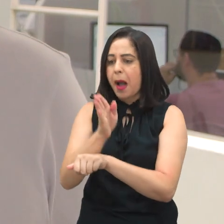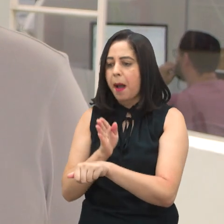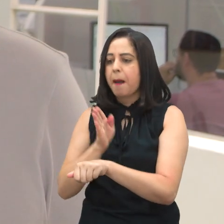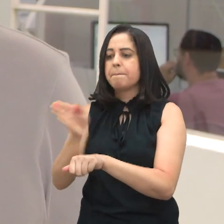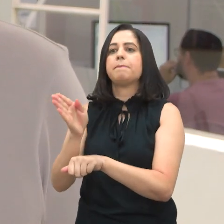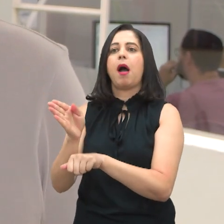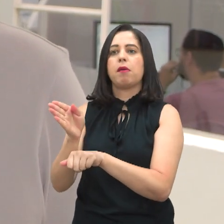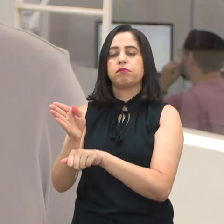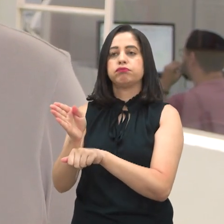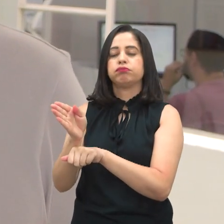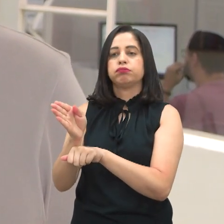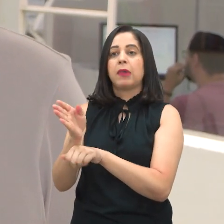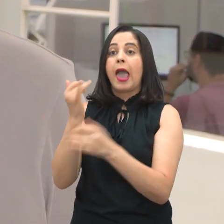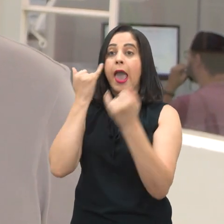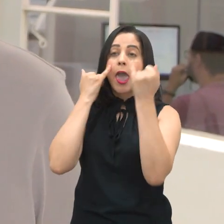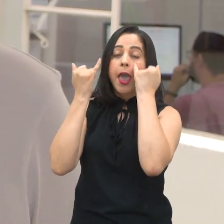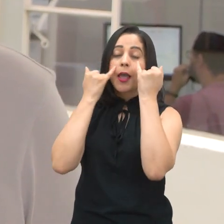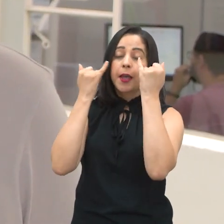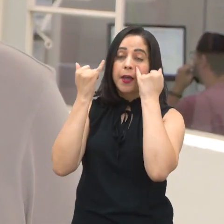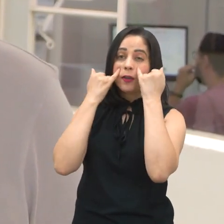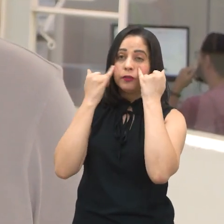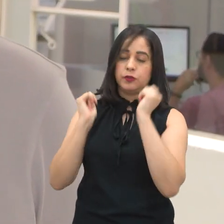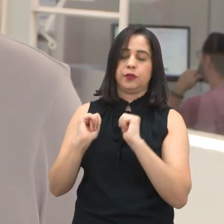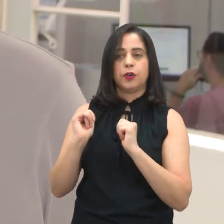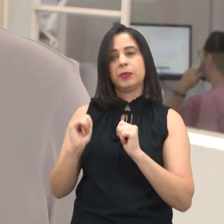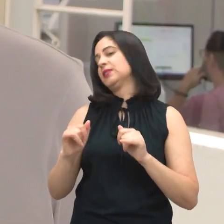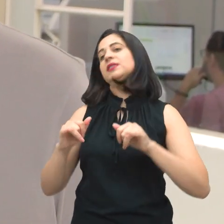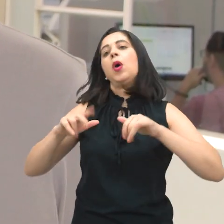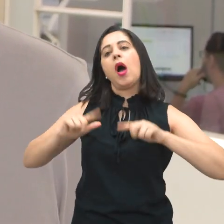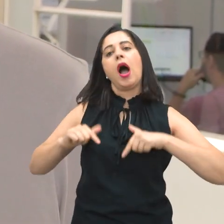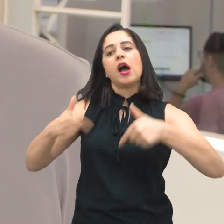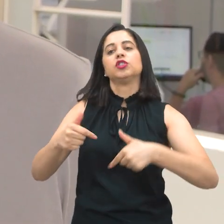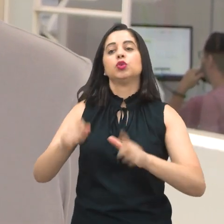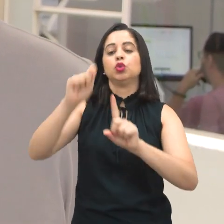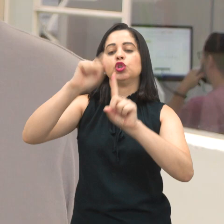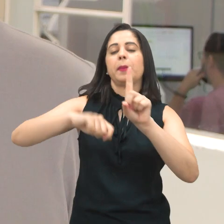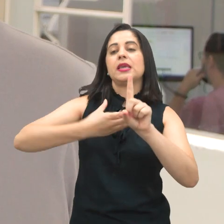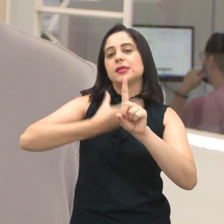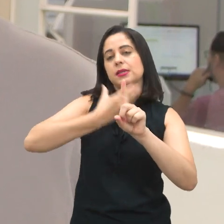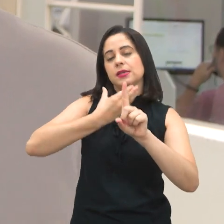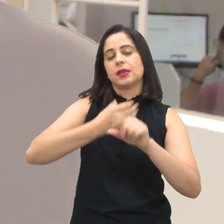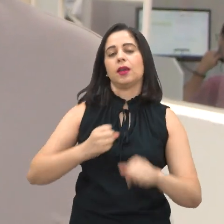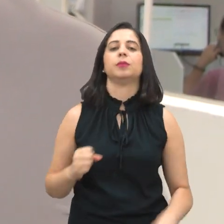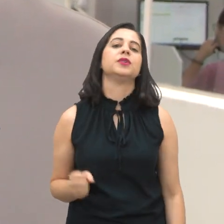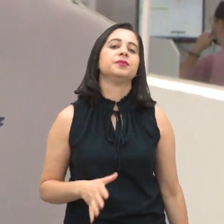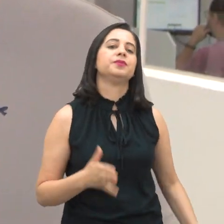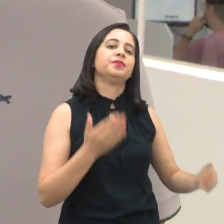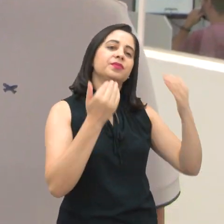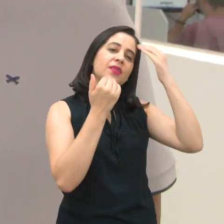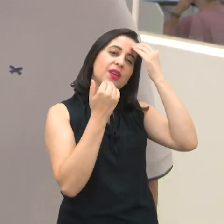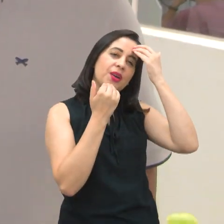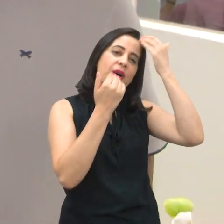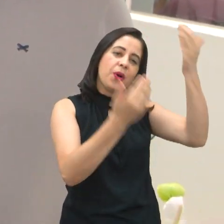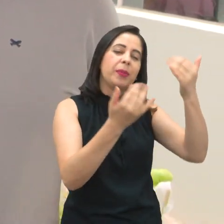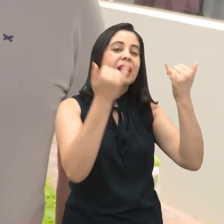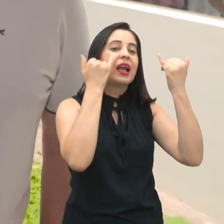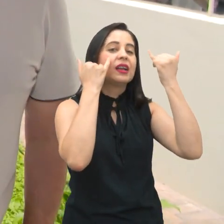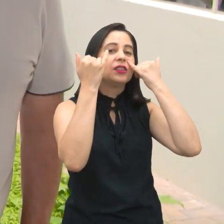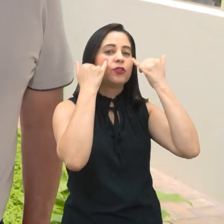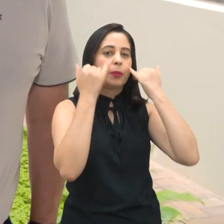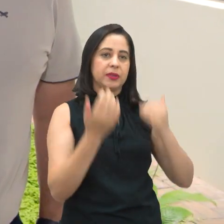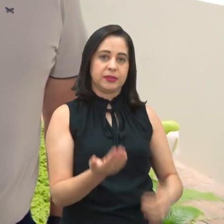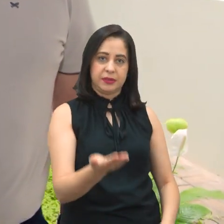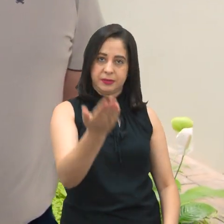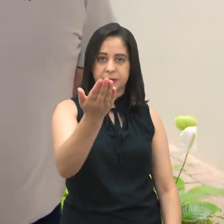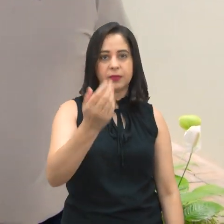mês, está em destaque essas ações do mês de dezembro. Doutor, muito obrigada pelas informações.